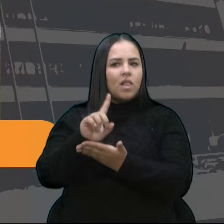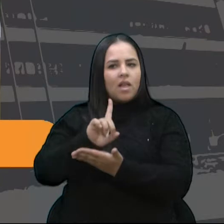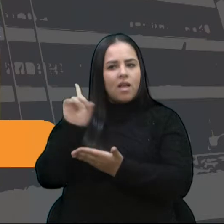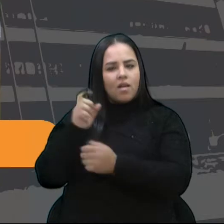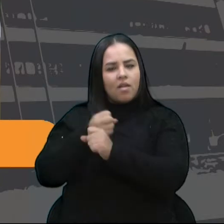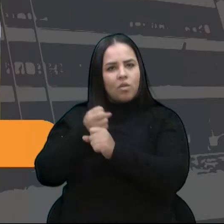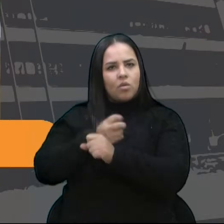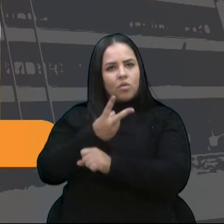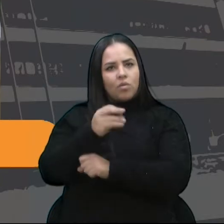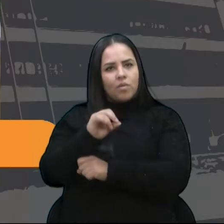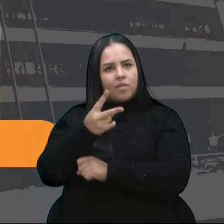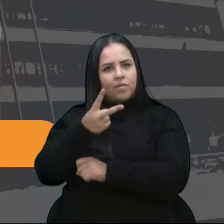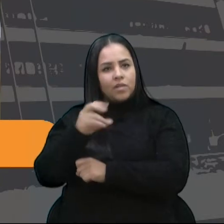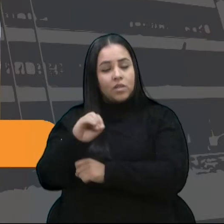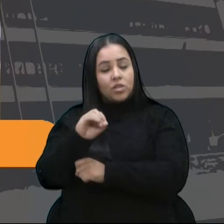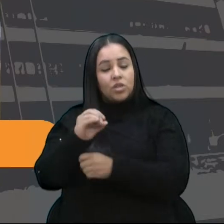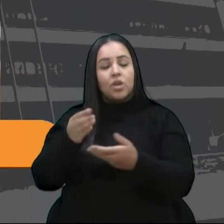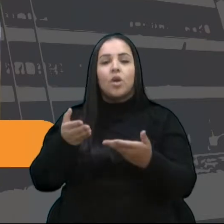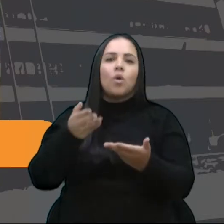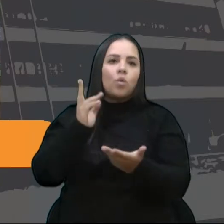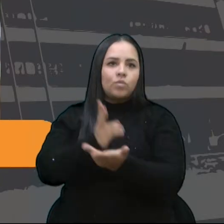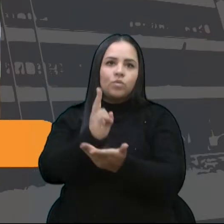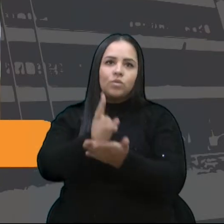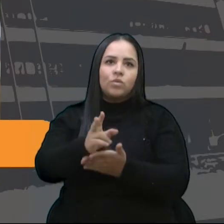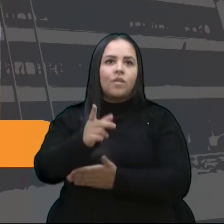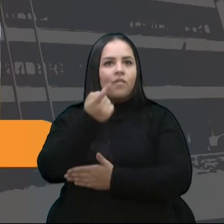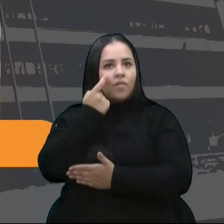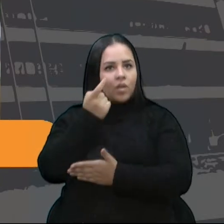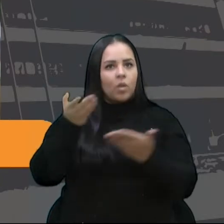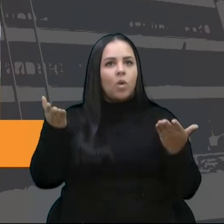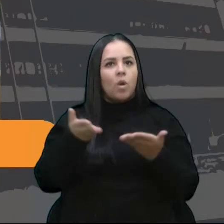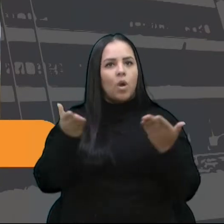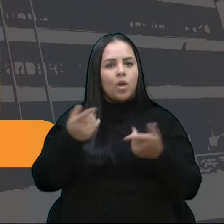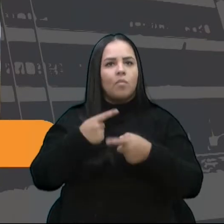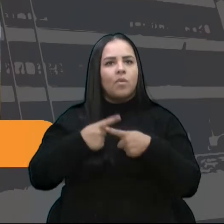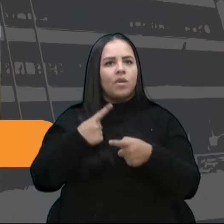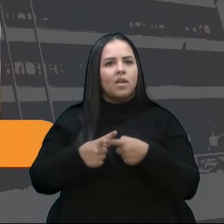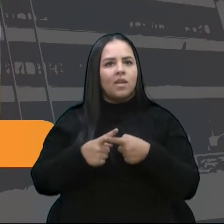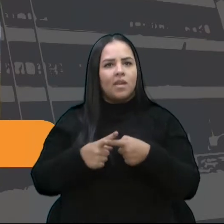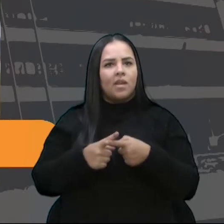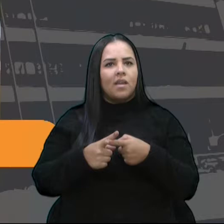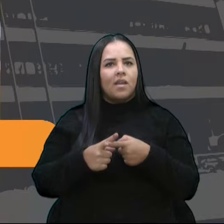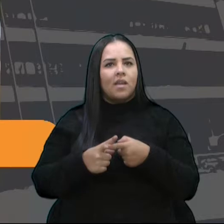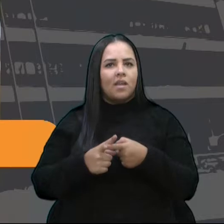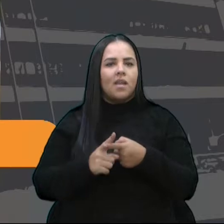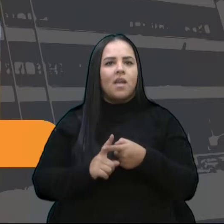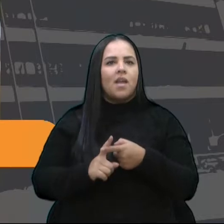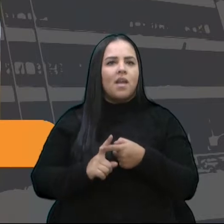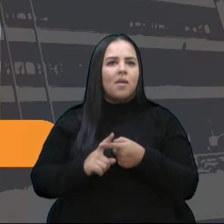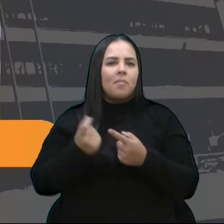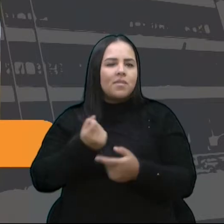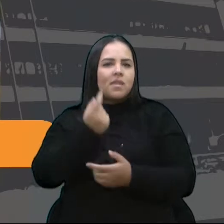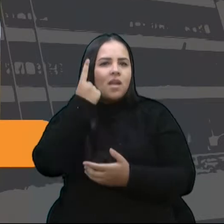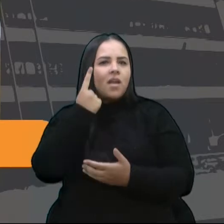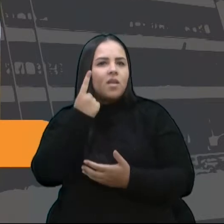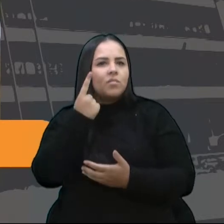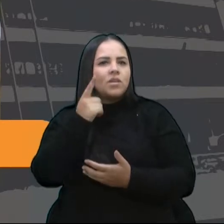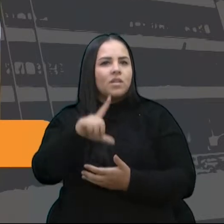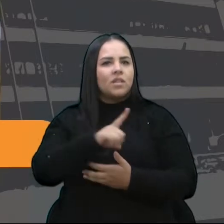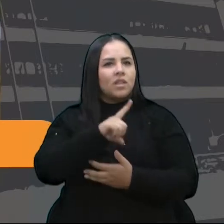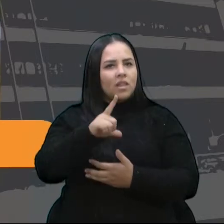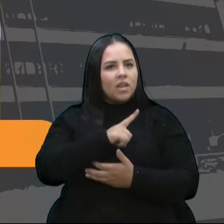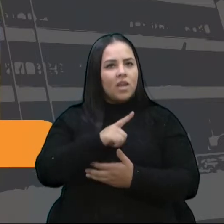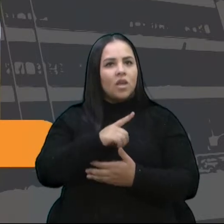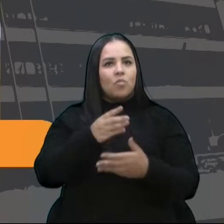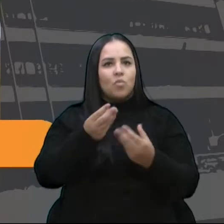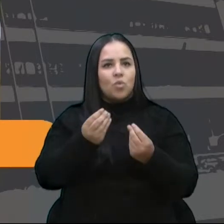ainda observa agora. Me parece, então, que, num primeiro momento, o fato de termos tanta necessidade de